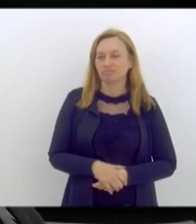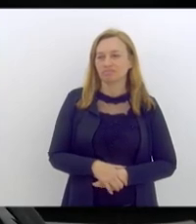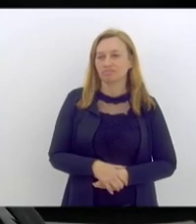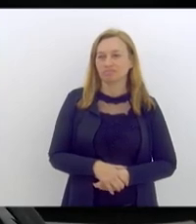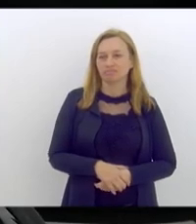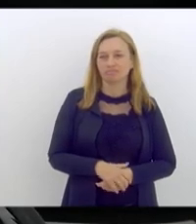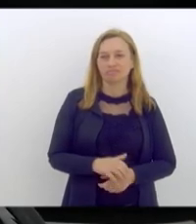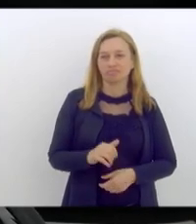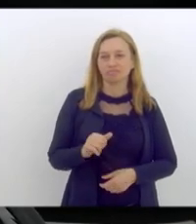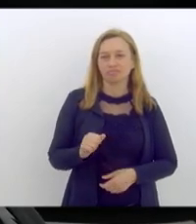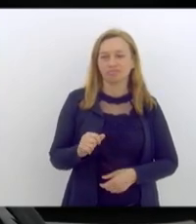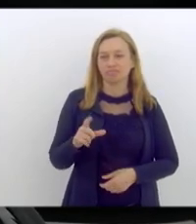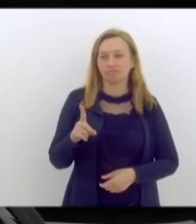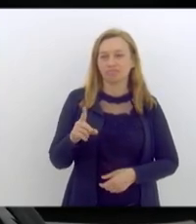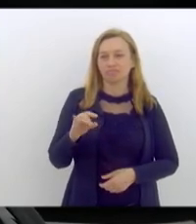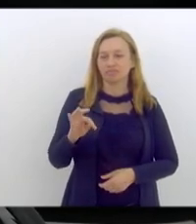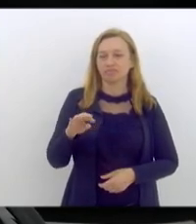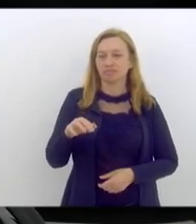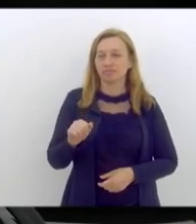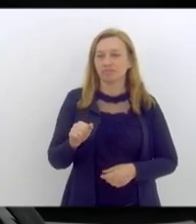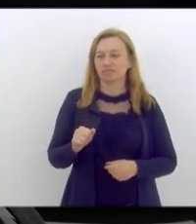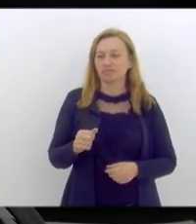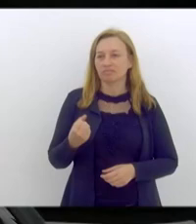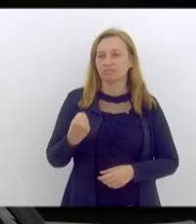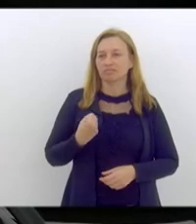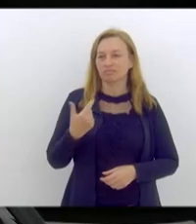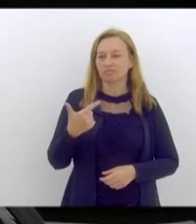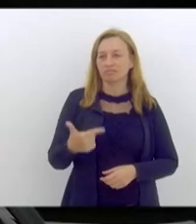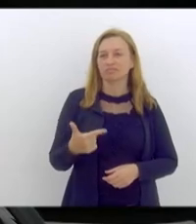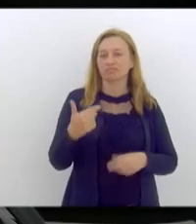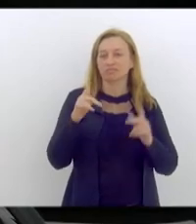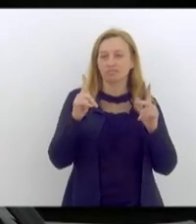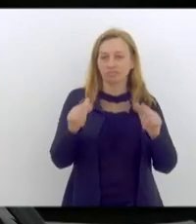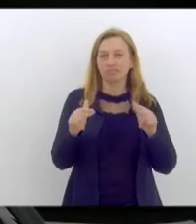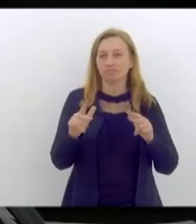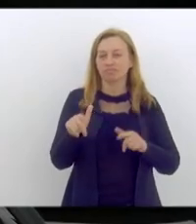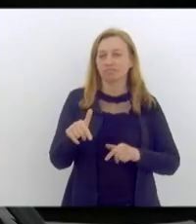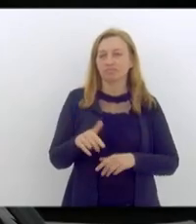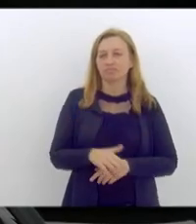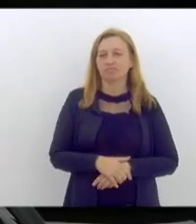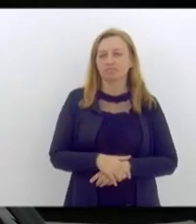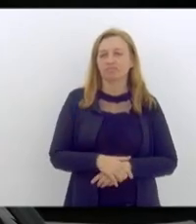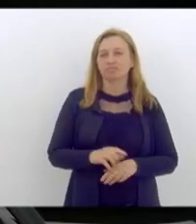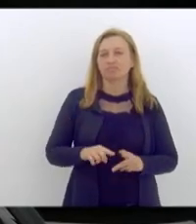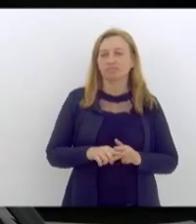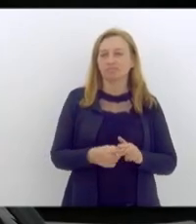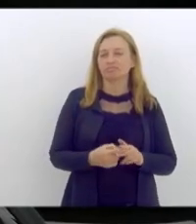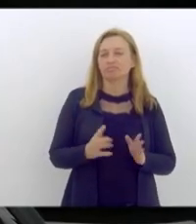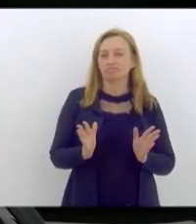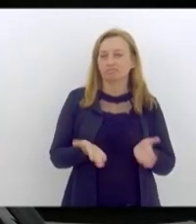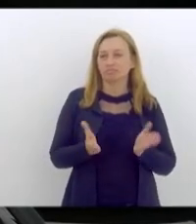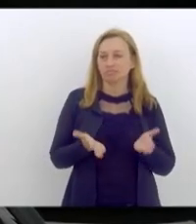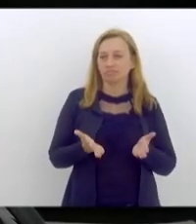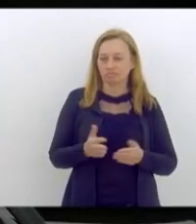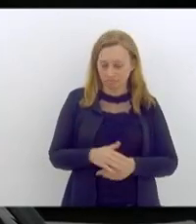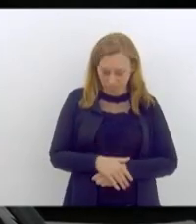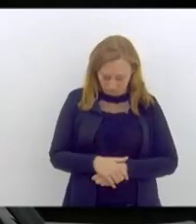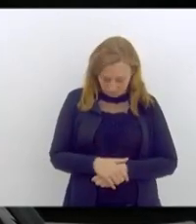aditiva 2 é a mesma coisa né Ela tá mexendo agora no